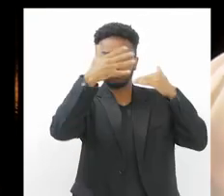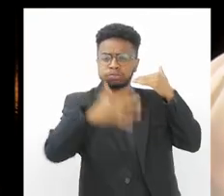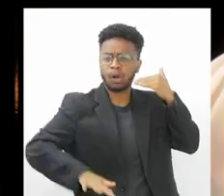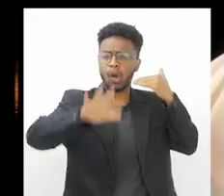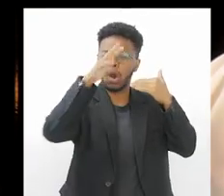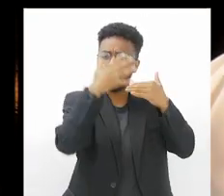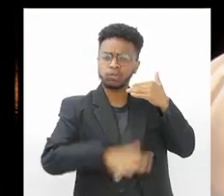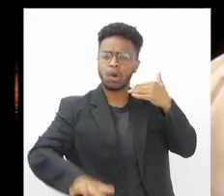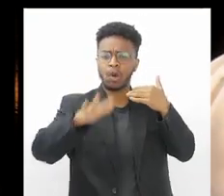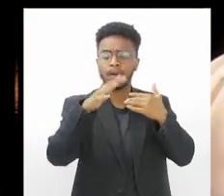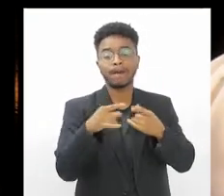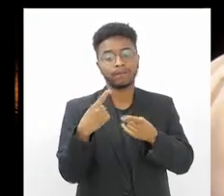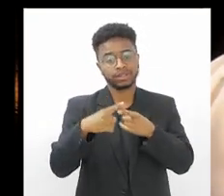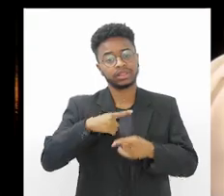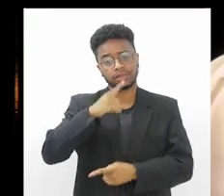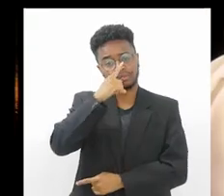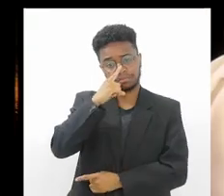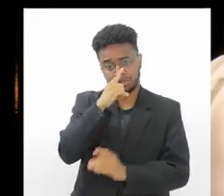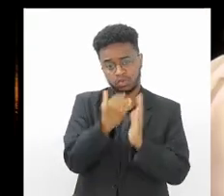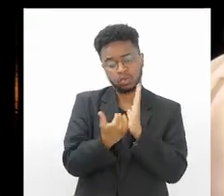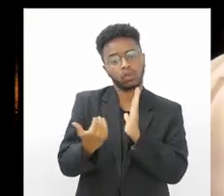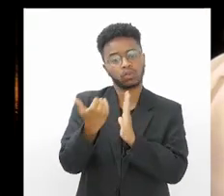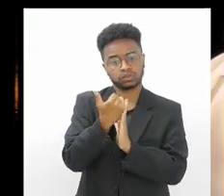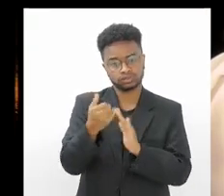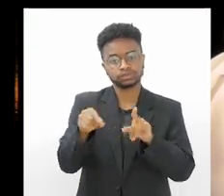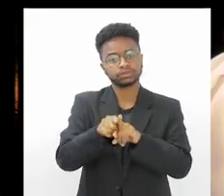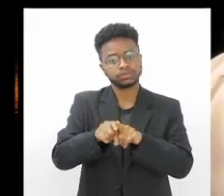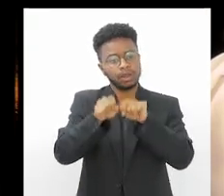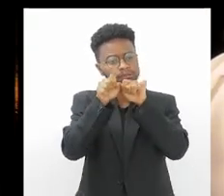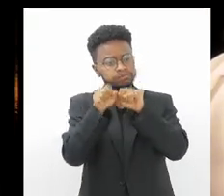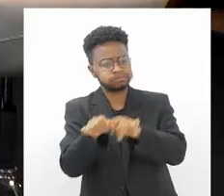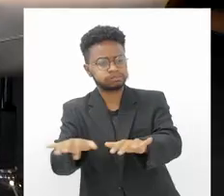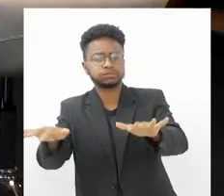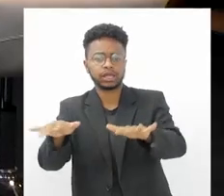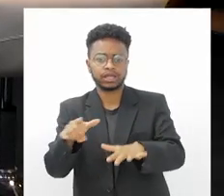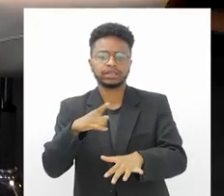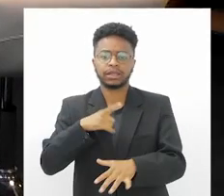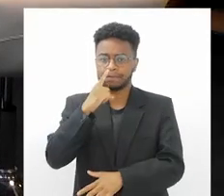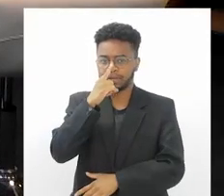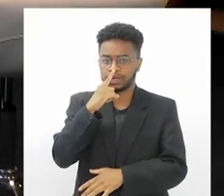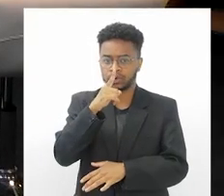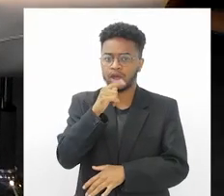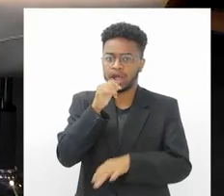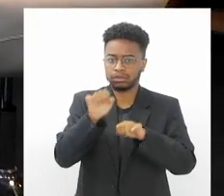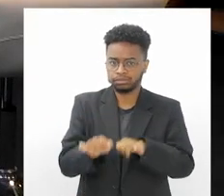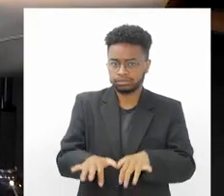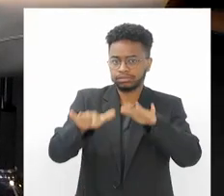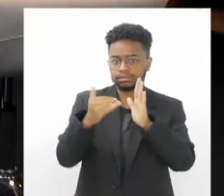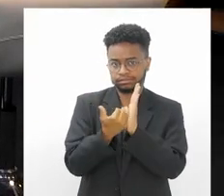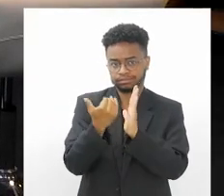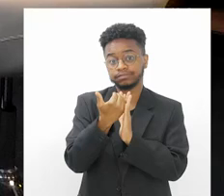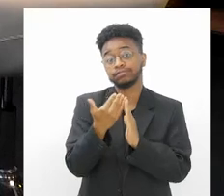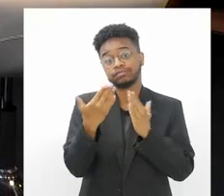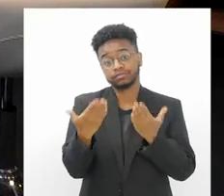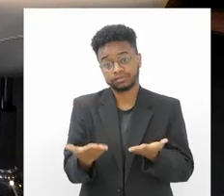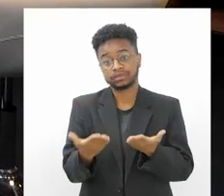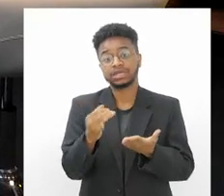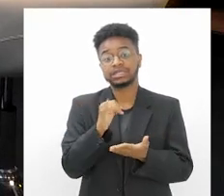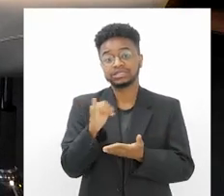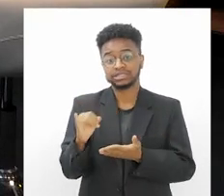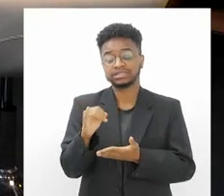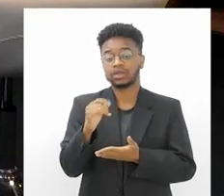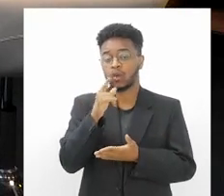você vai ter maior risco, maior impacto, né, de inundação marinha, né, então, quando seja... Quando o